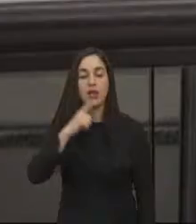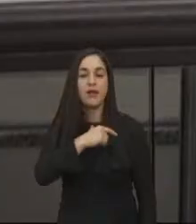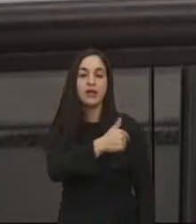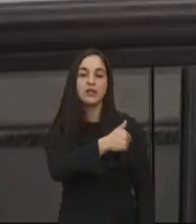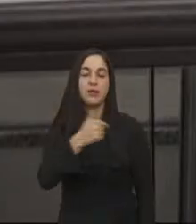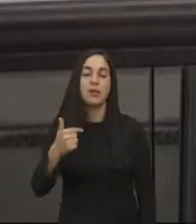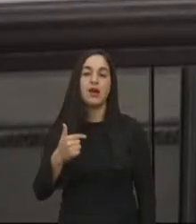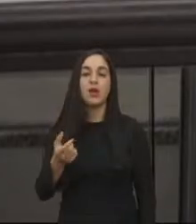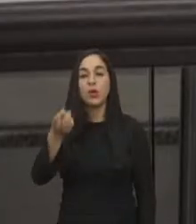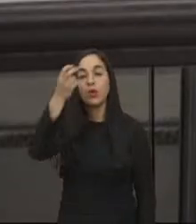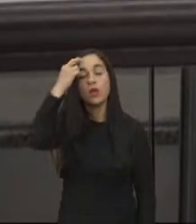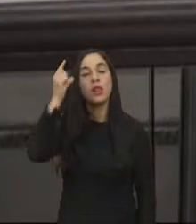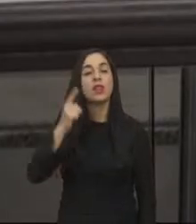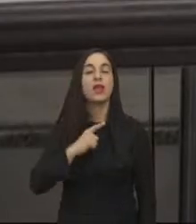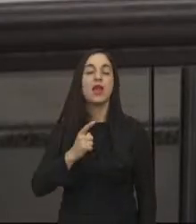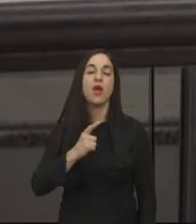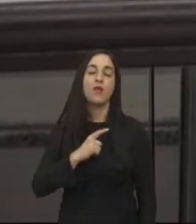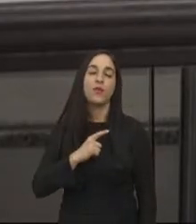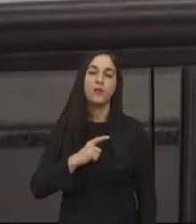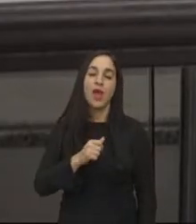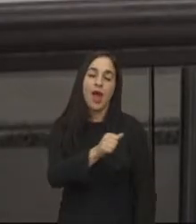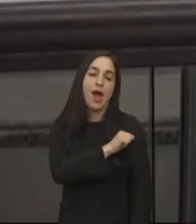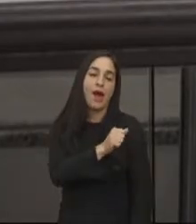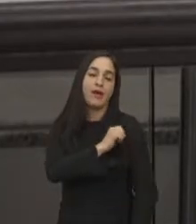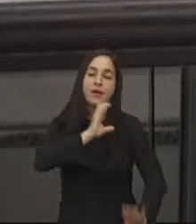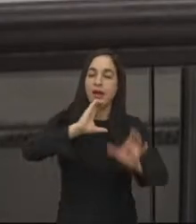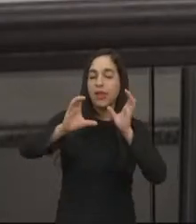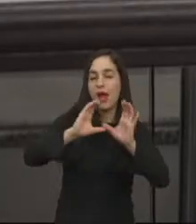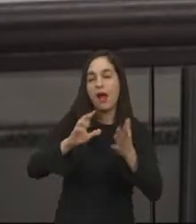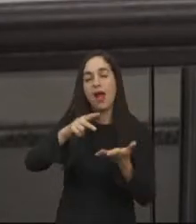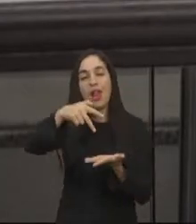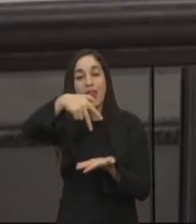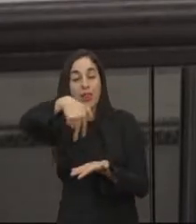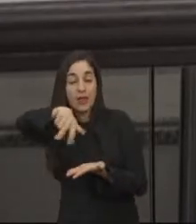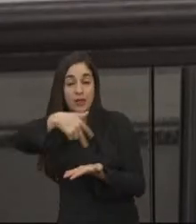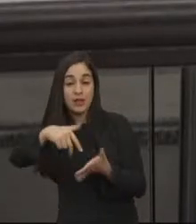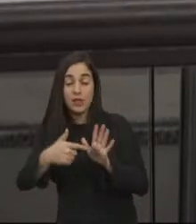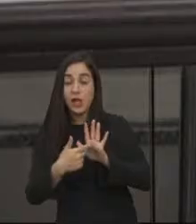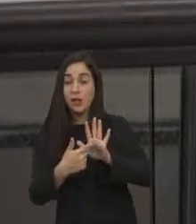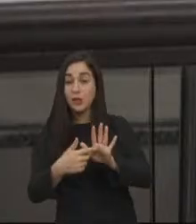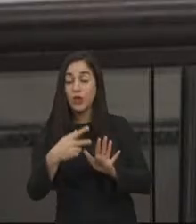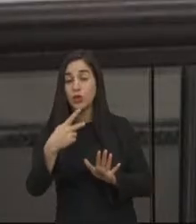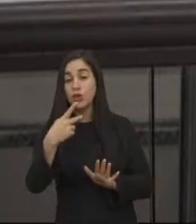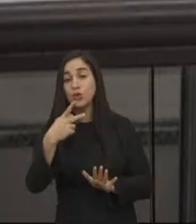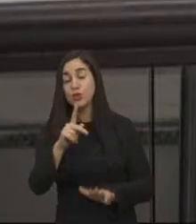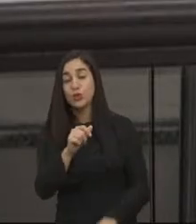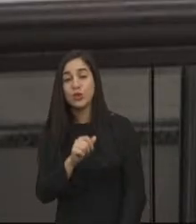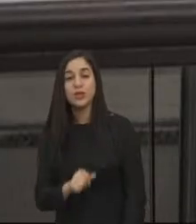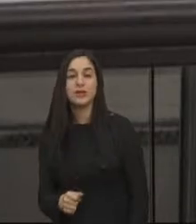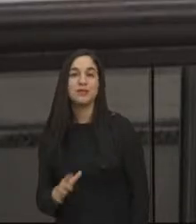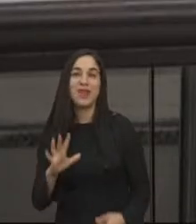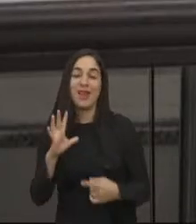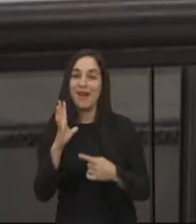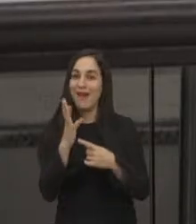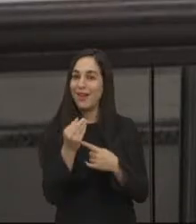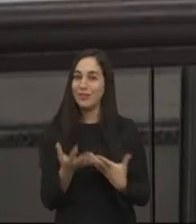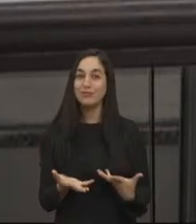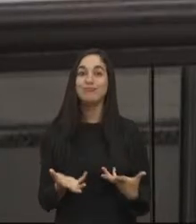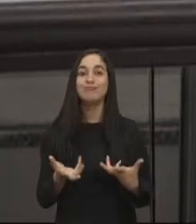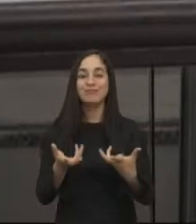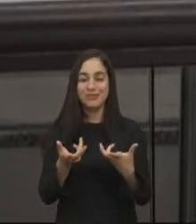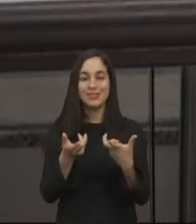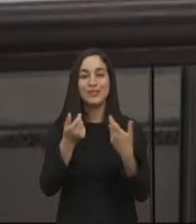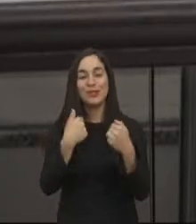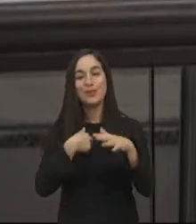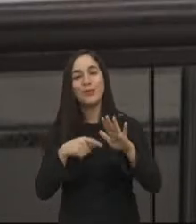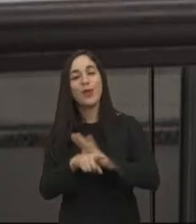alunos cantaram, muitos alunos dançaram, muitos alunos exporam suas artes, isso foi incrível. Eu gostaria de saber se